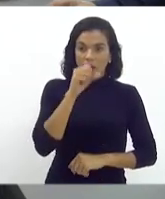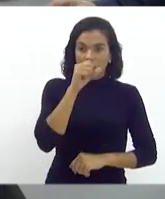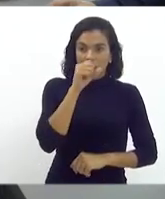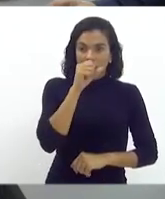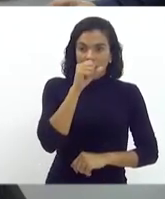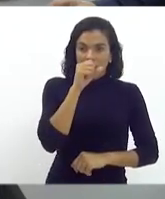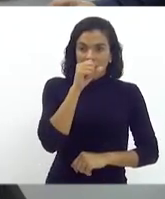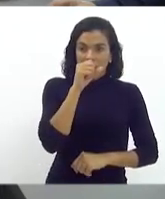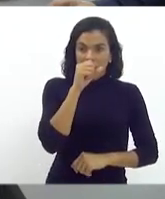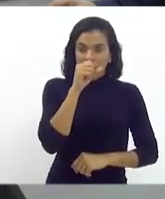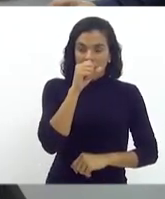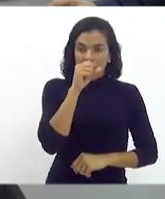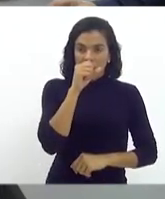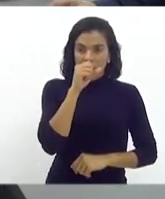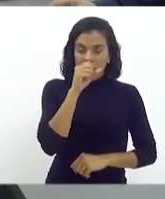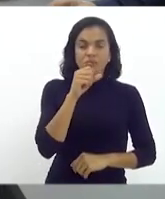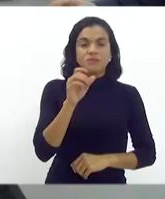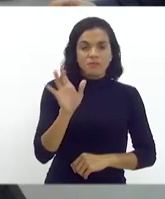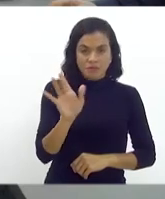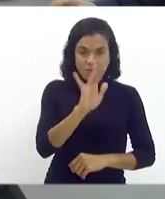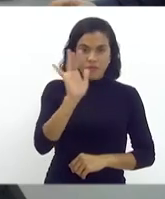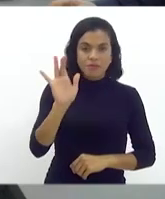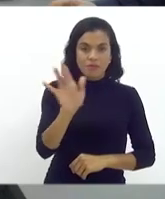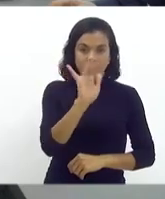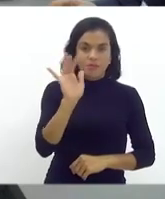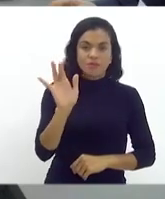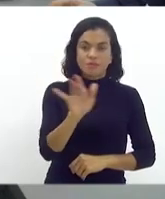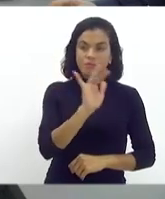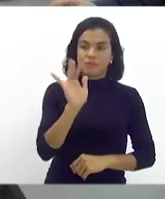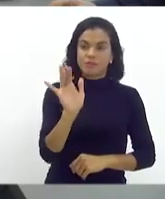tem que passar mais um pouquinho pode ir adiante